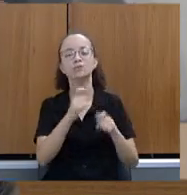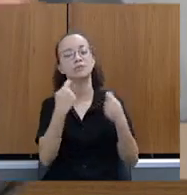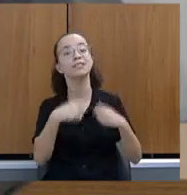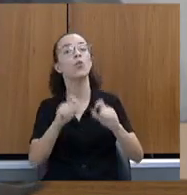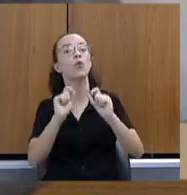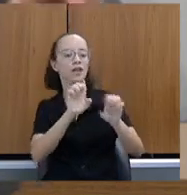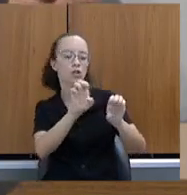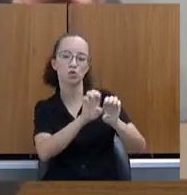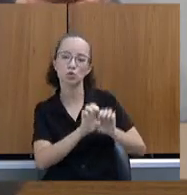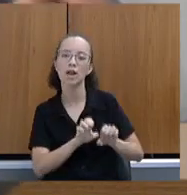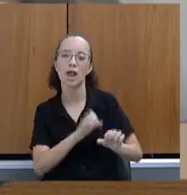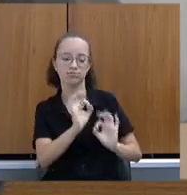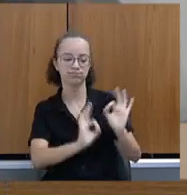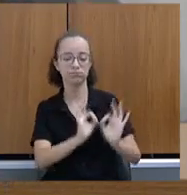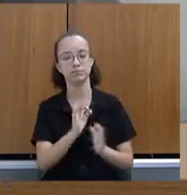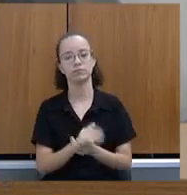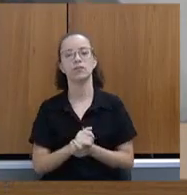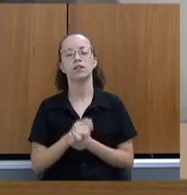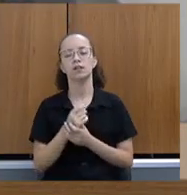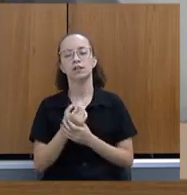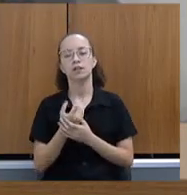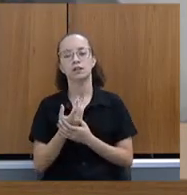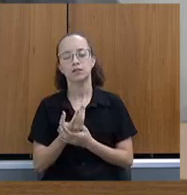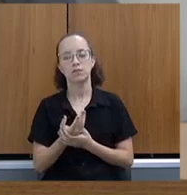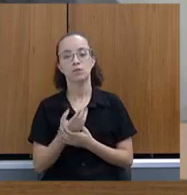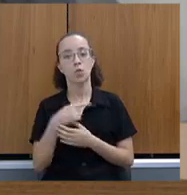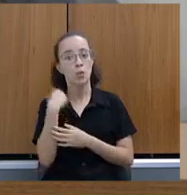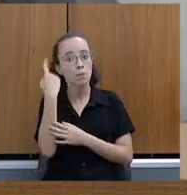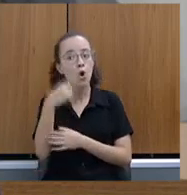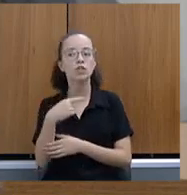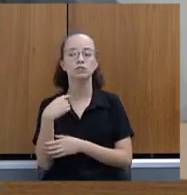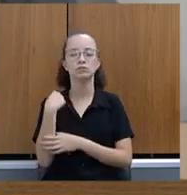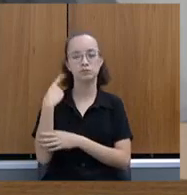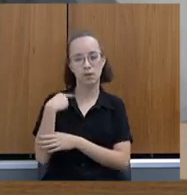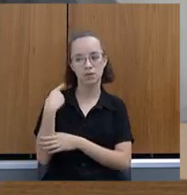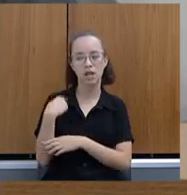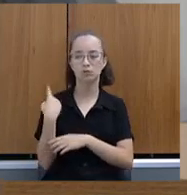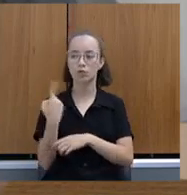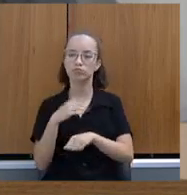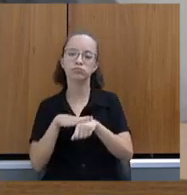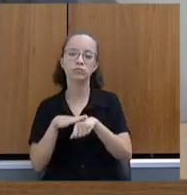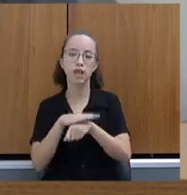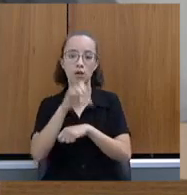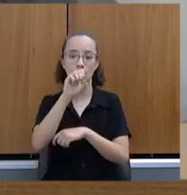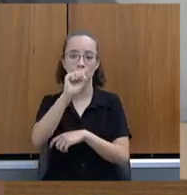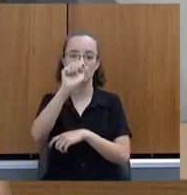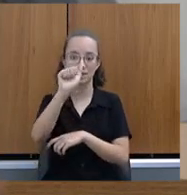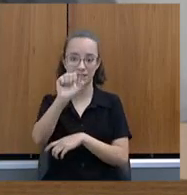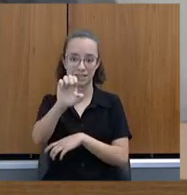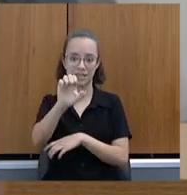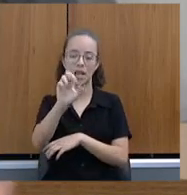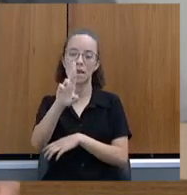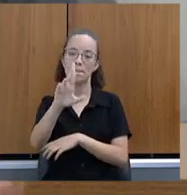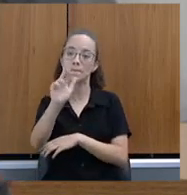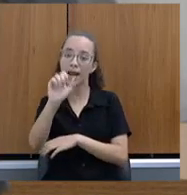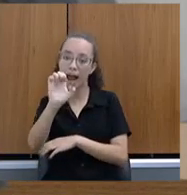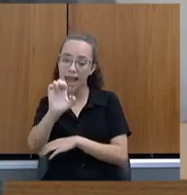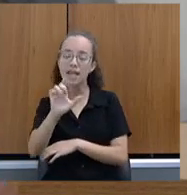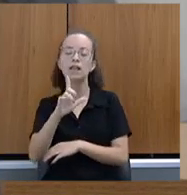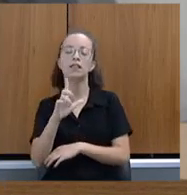E aí eu conto também muito é deputado depois nós poderíamos conversar com o SEBRAE porque o SEBRAE Tem uma